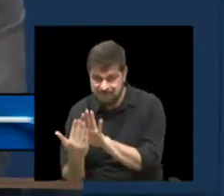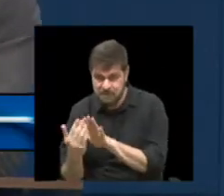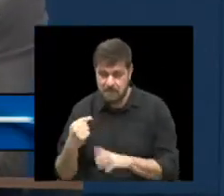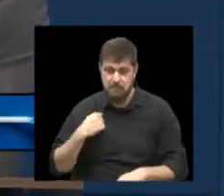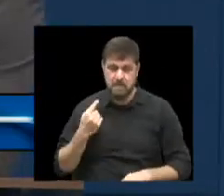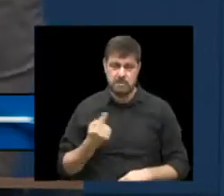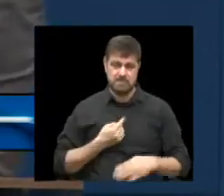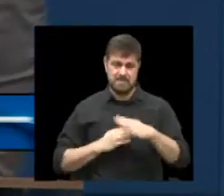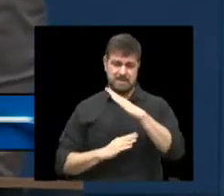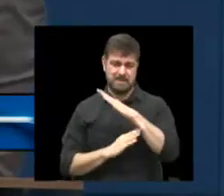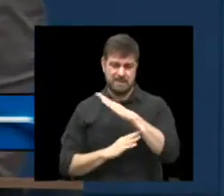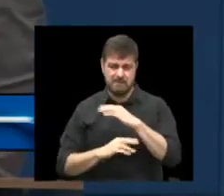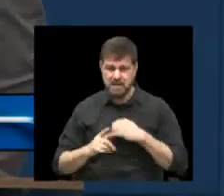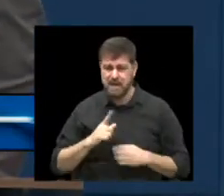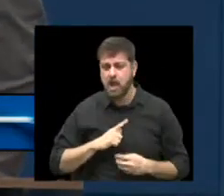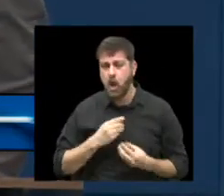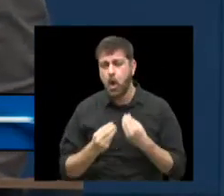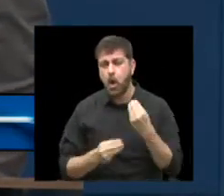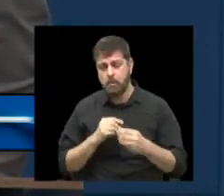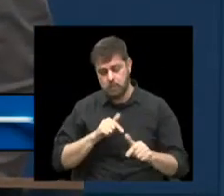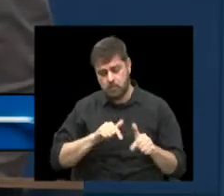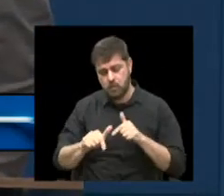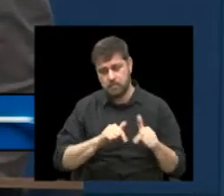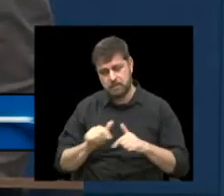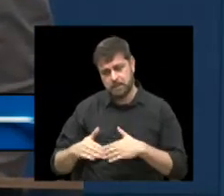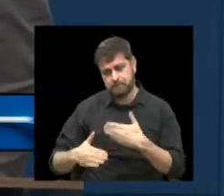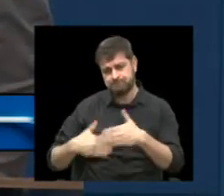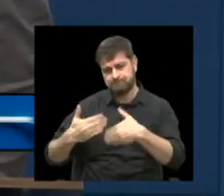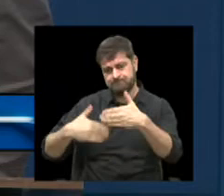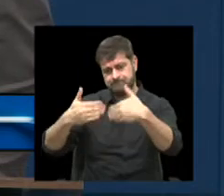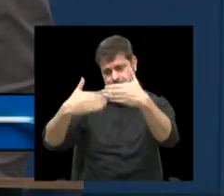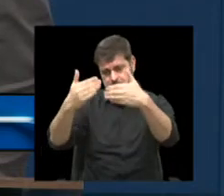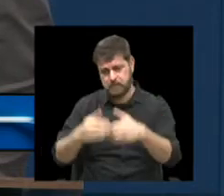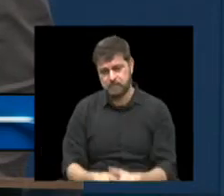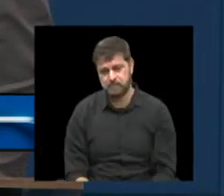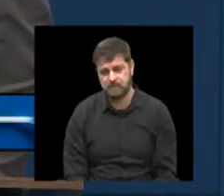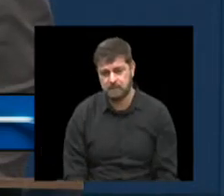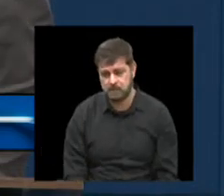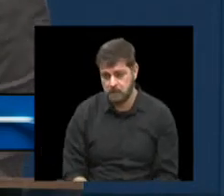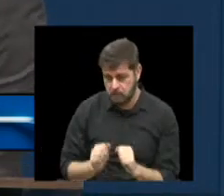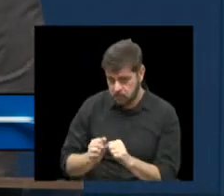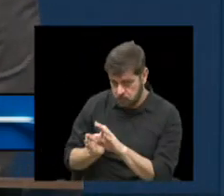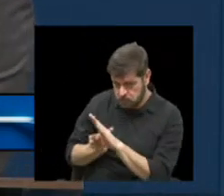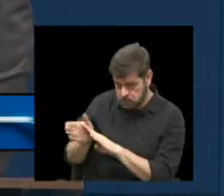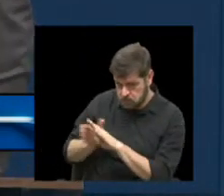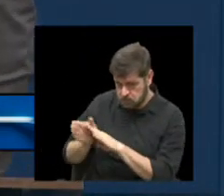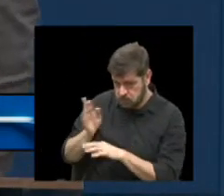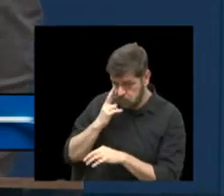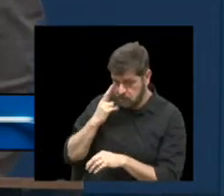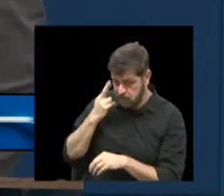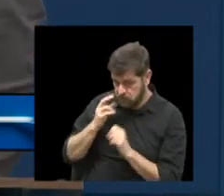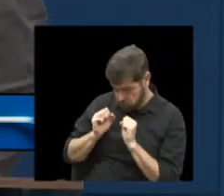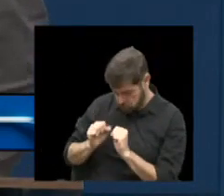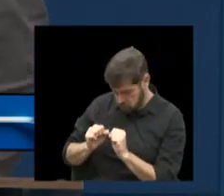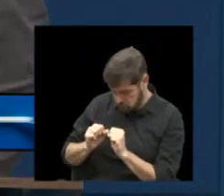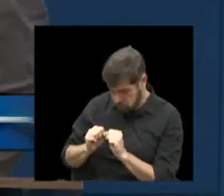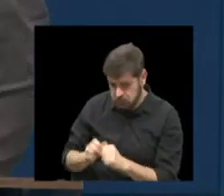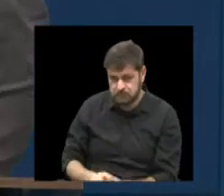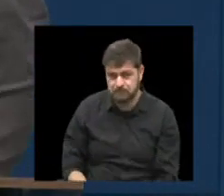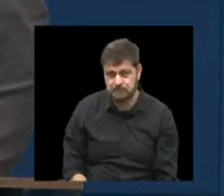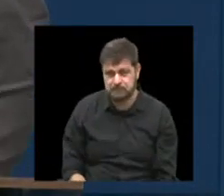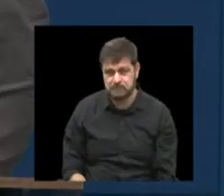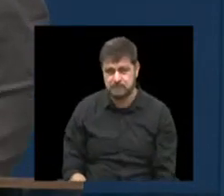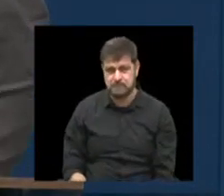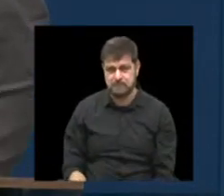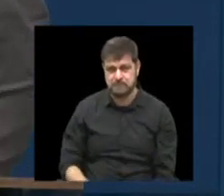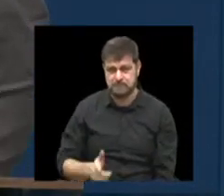casa tenha condição de desenvolver um trabalho, vereador Rubens. Posso só fazer uma correção, vereador, Sim, se vereador. me permite? Sim.